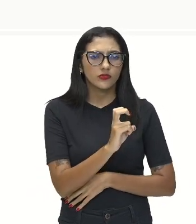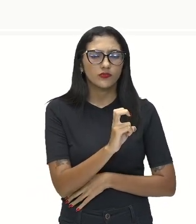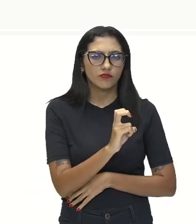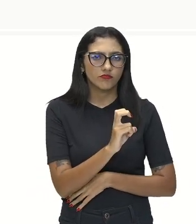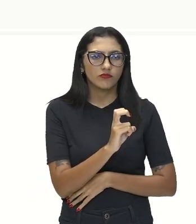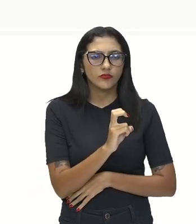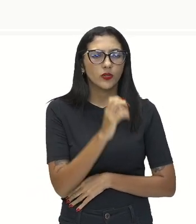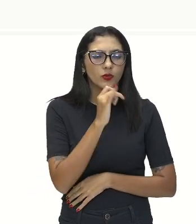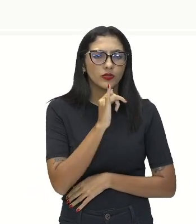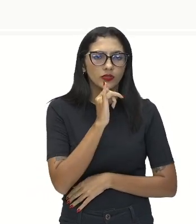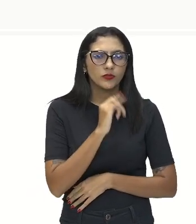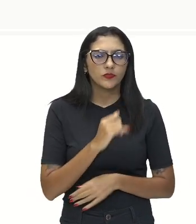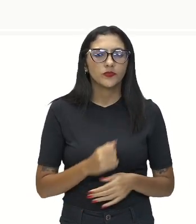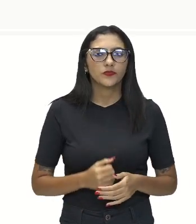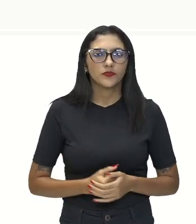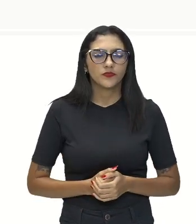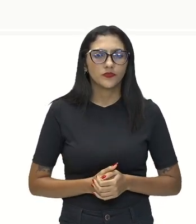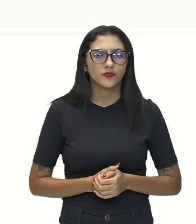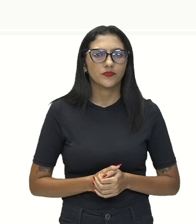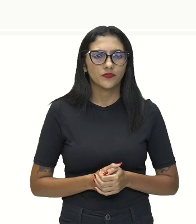eu inverter